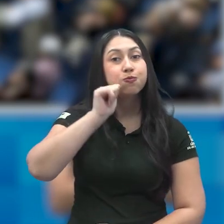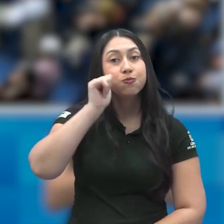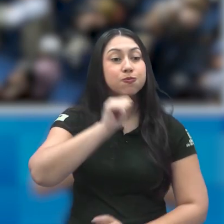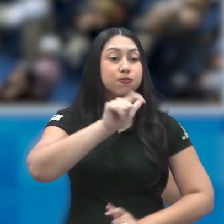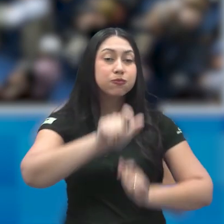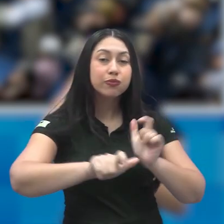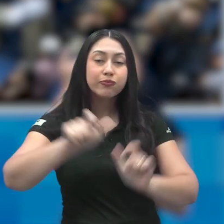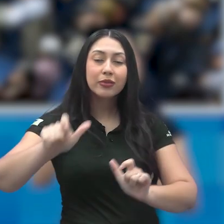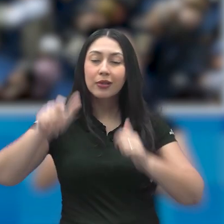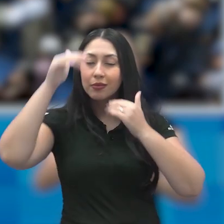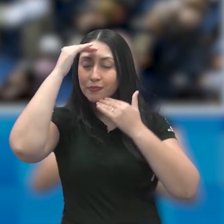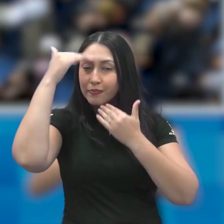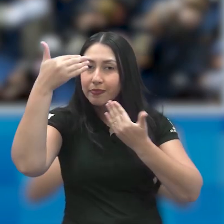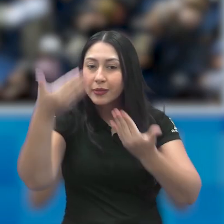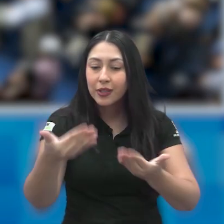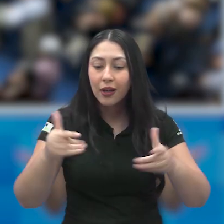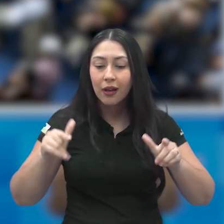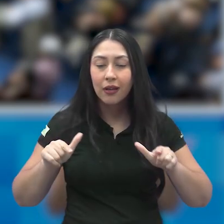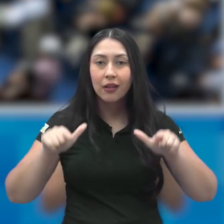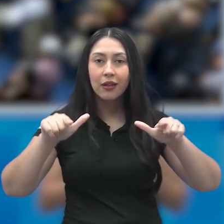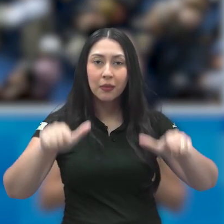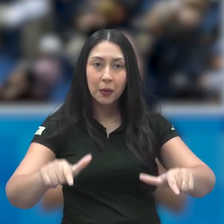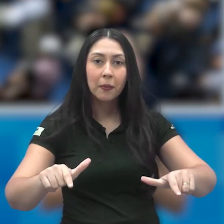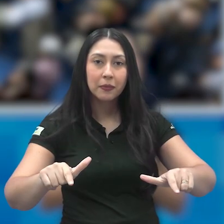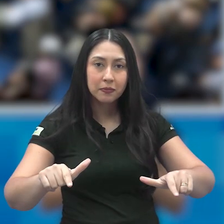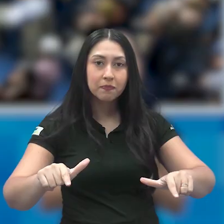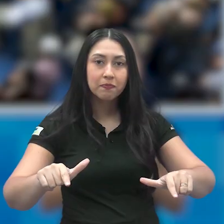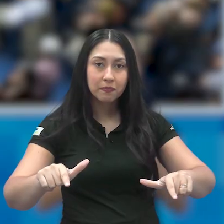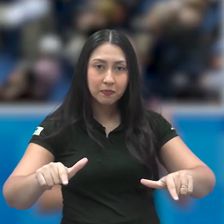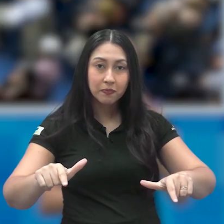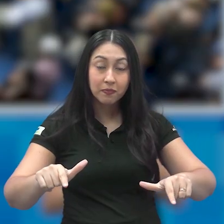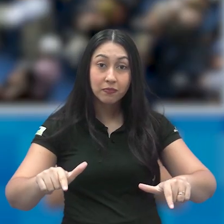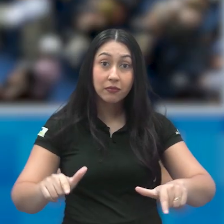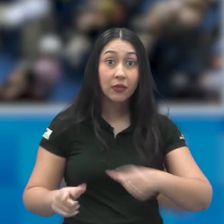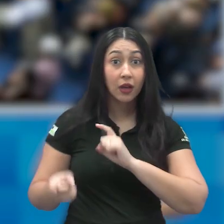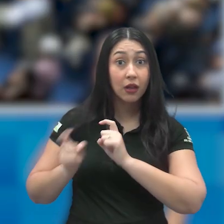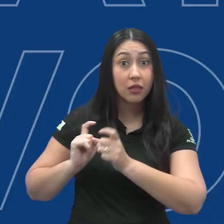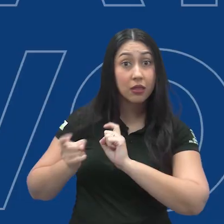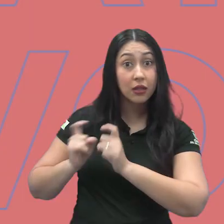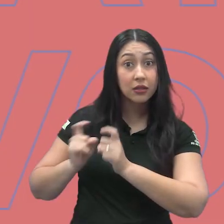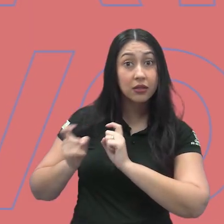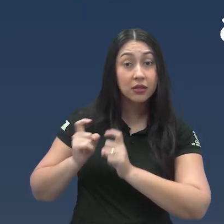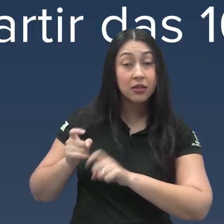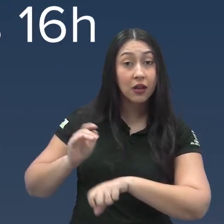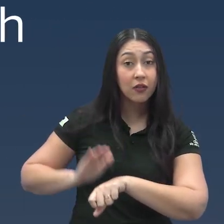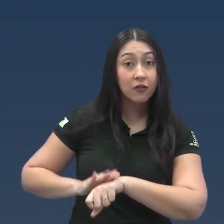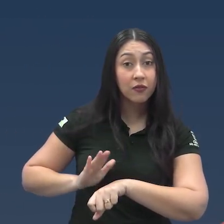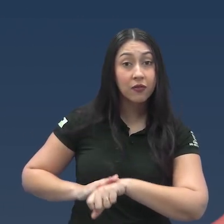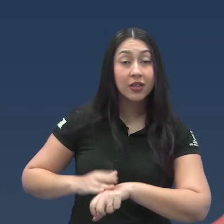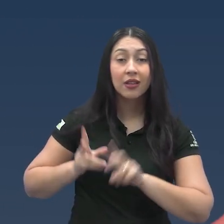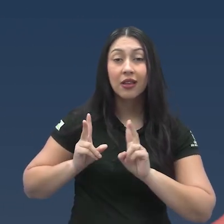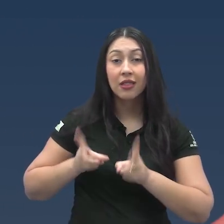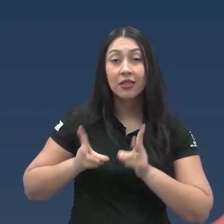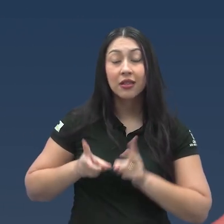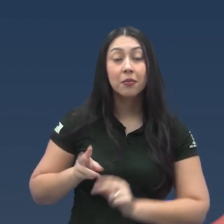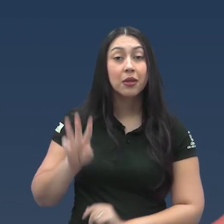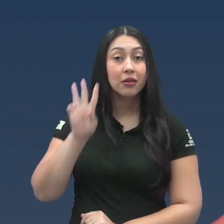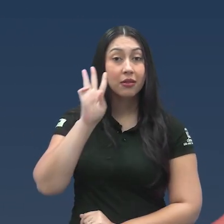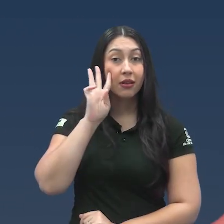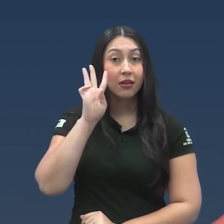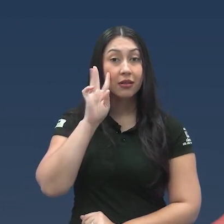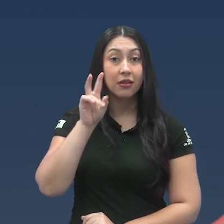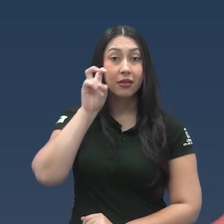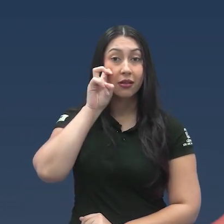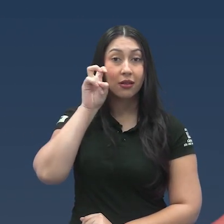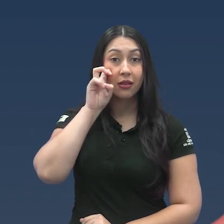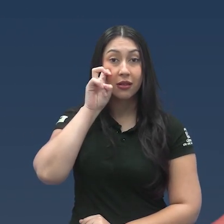promovida pelas homenageadas que receberam um diploma do Legislativo. As sessões da Câmara são realizadas